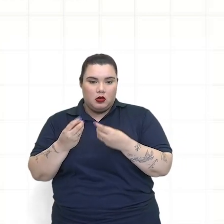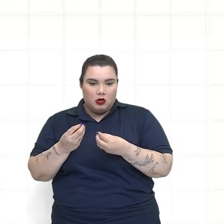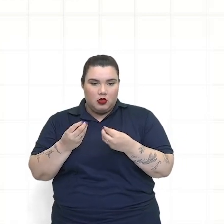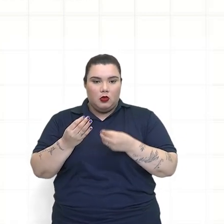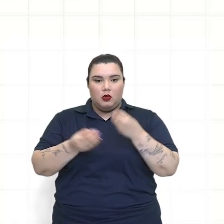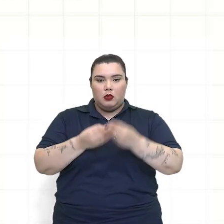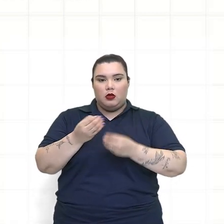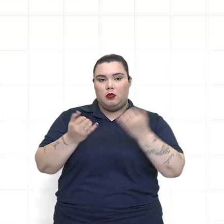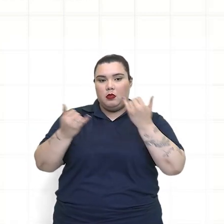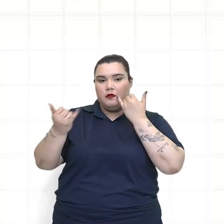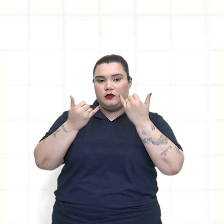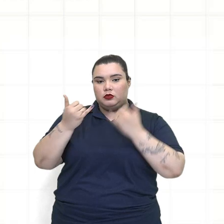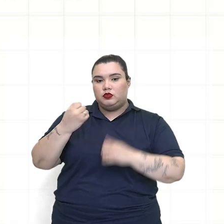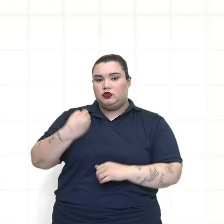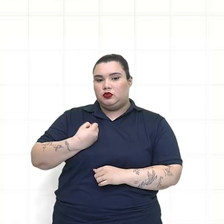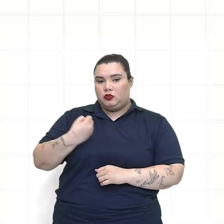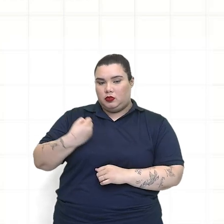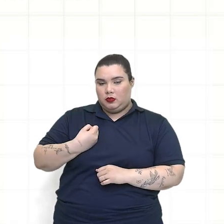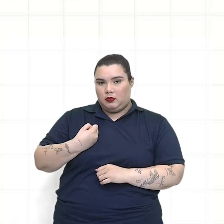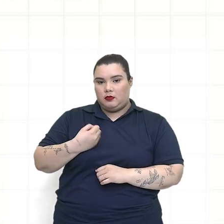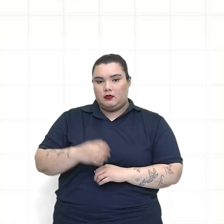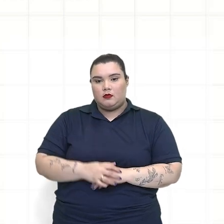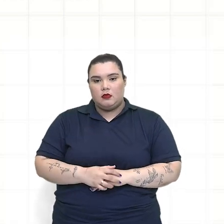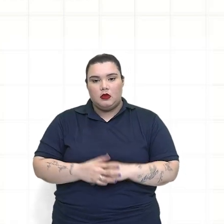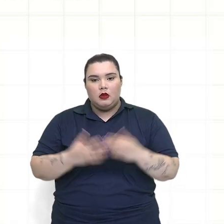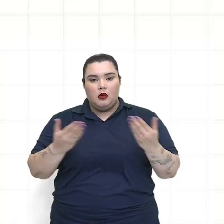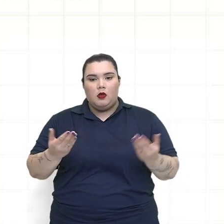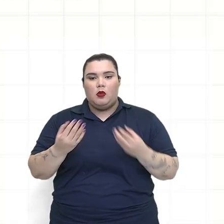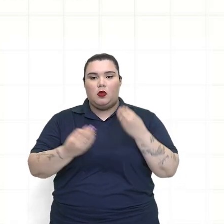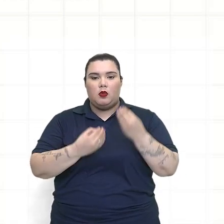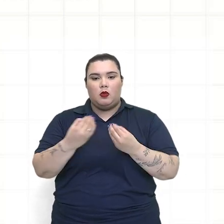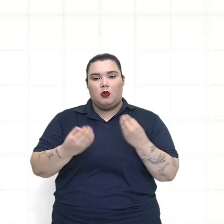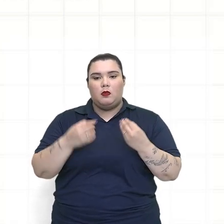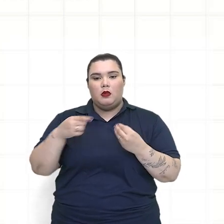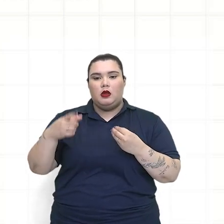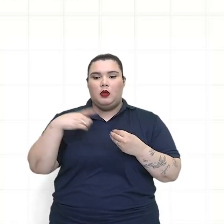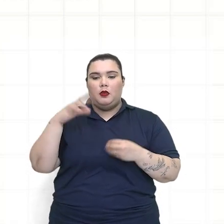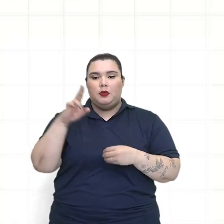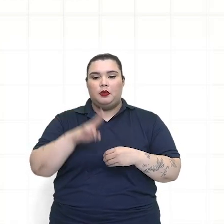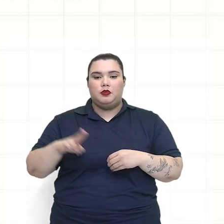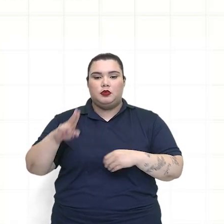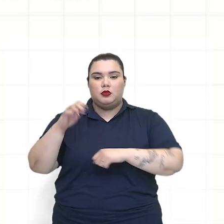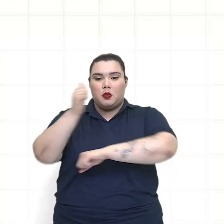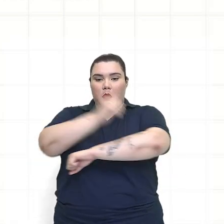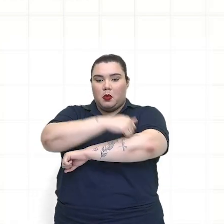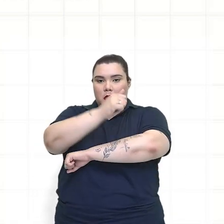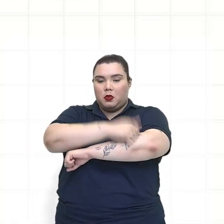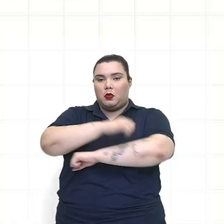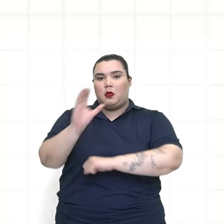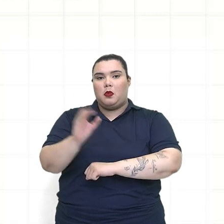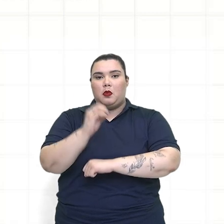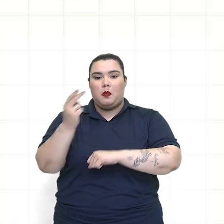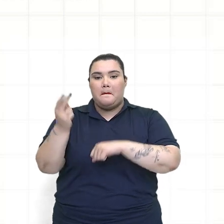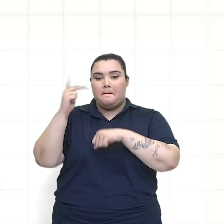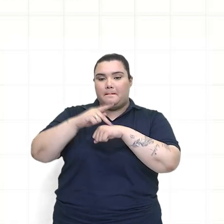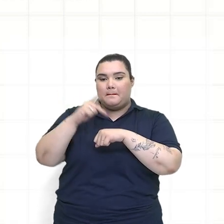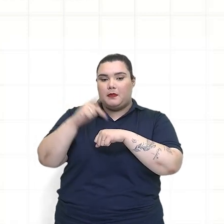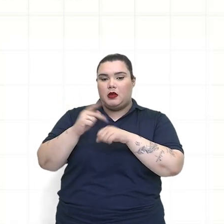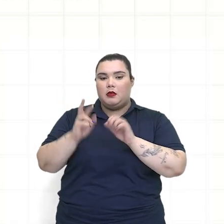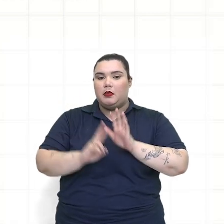registrar informações numéricas. Isso incluía entalhes e ossos ou pedras para representar